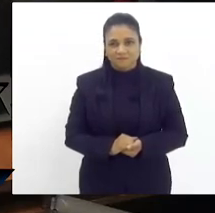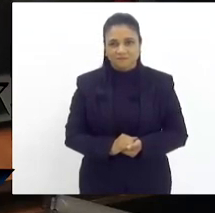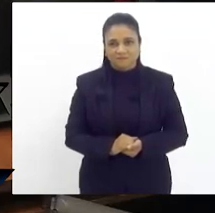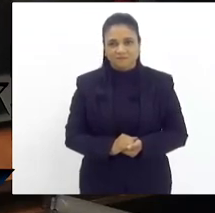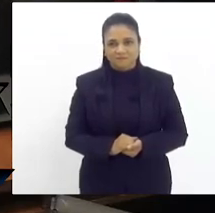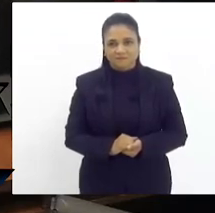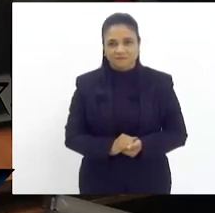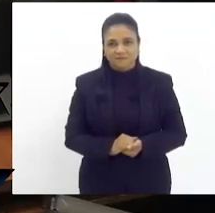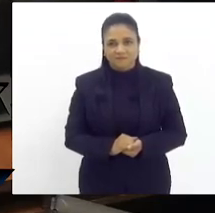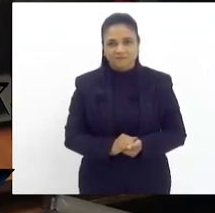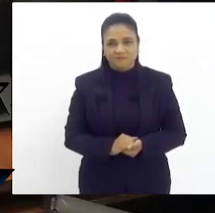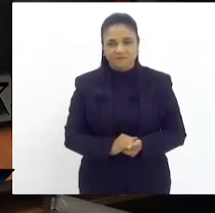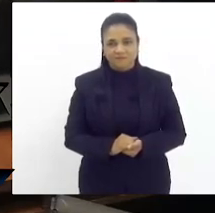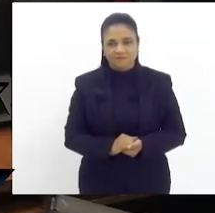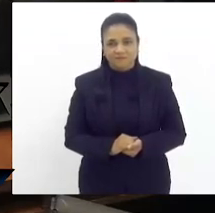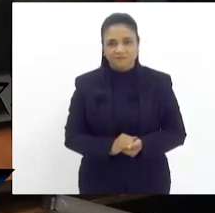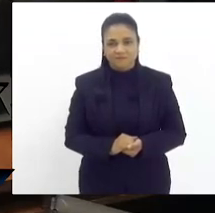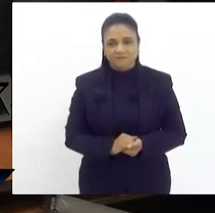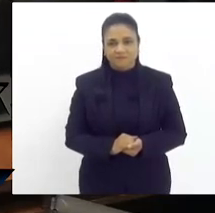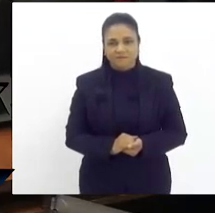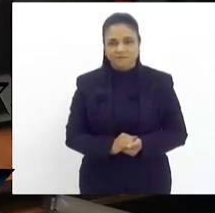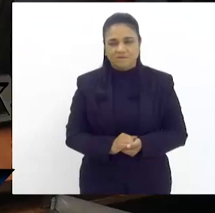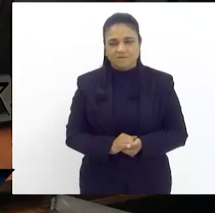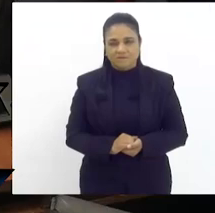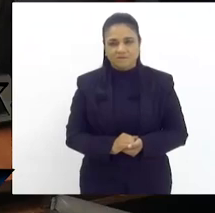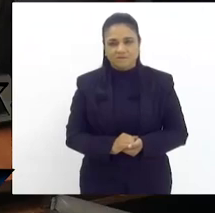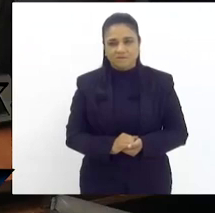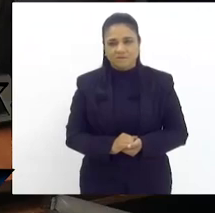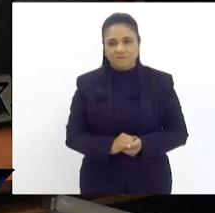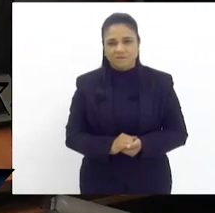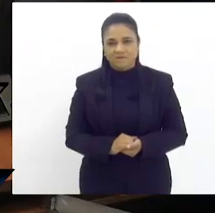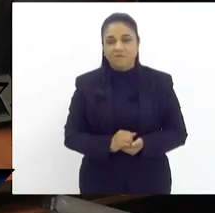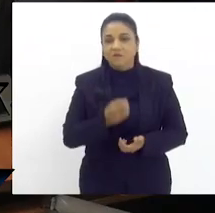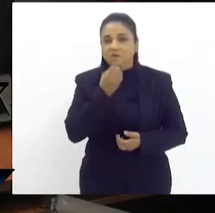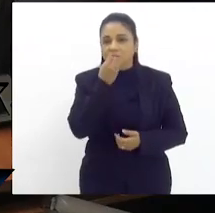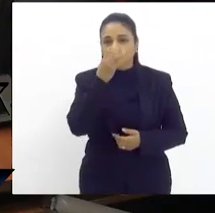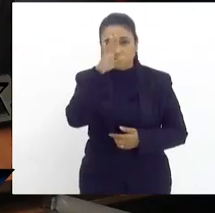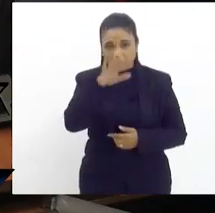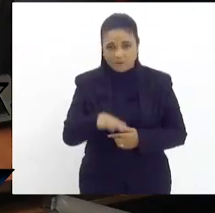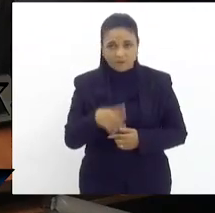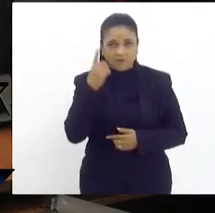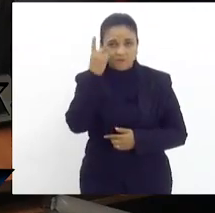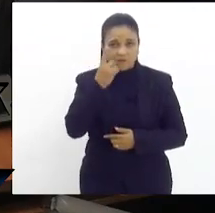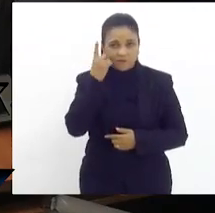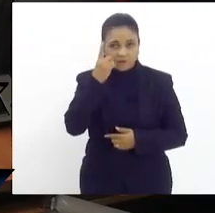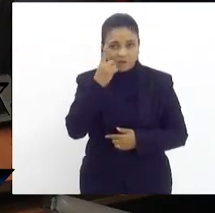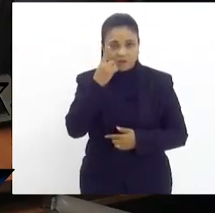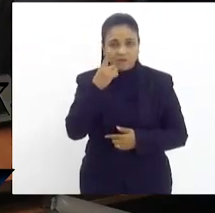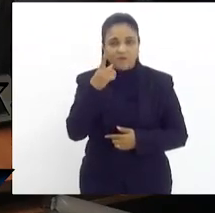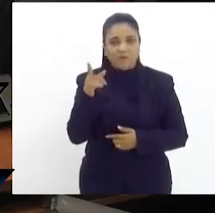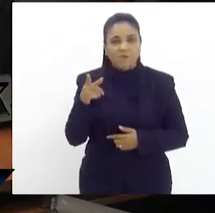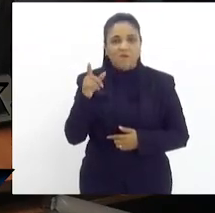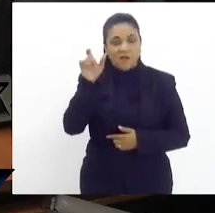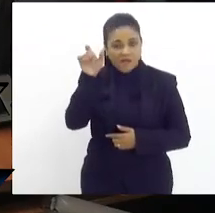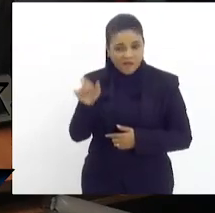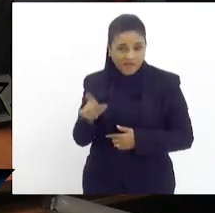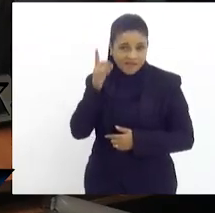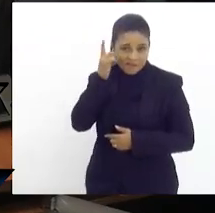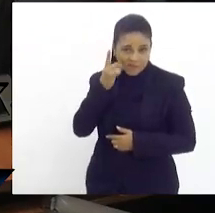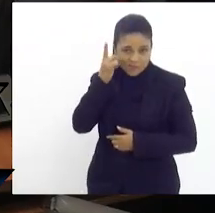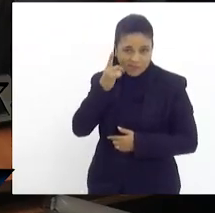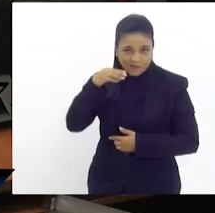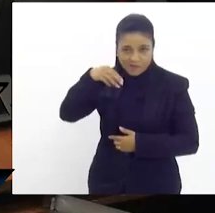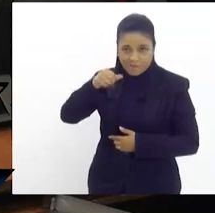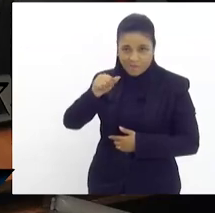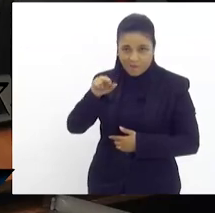tá bom que eu vou numa reunião Boa tarde meus nomes Deputado eu vou deixar a nossa nove deputada Marta